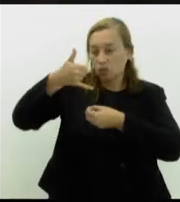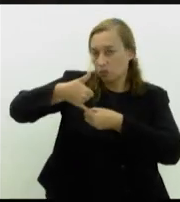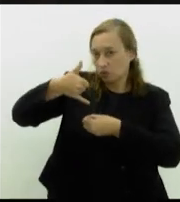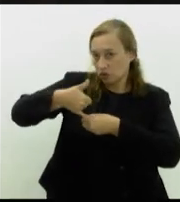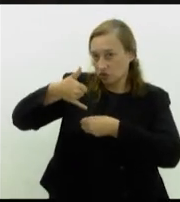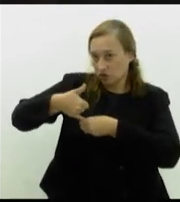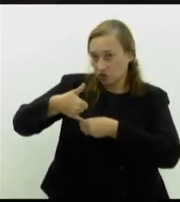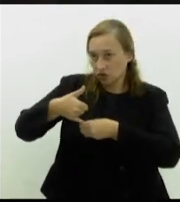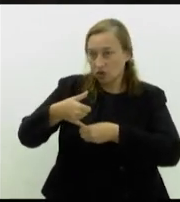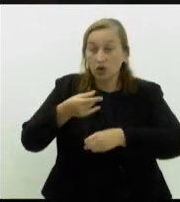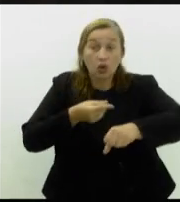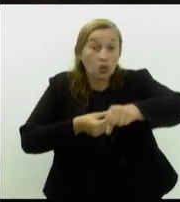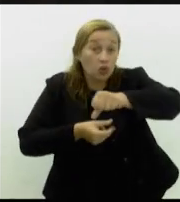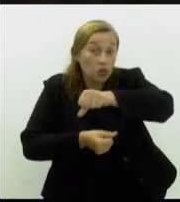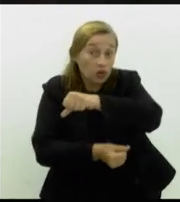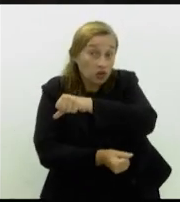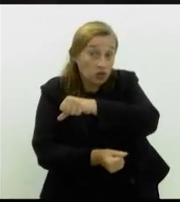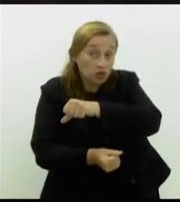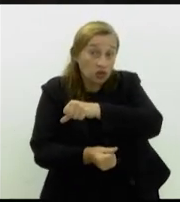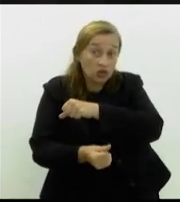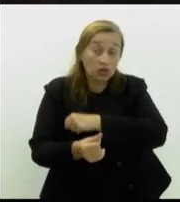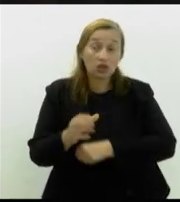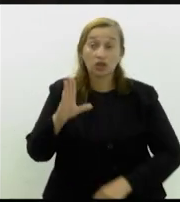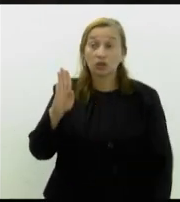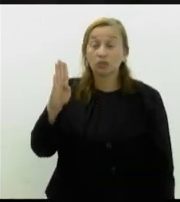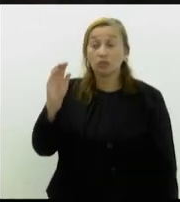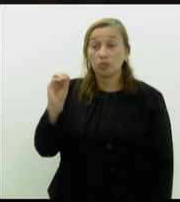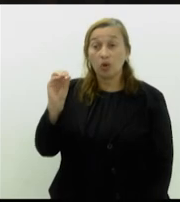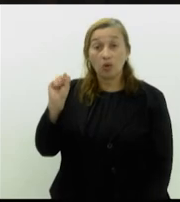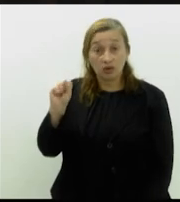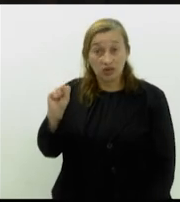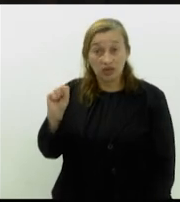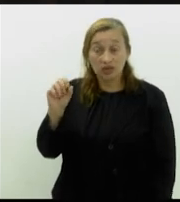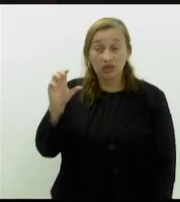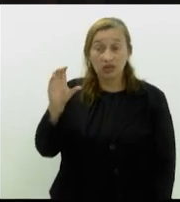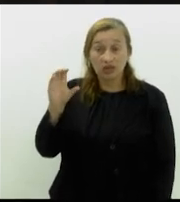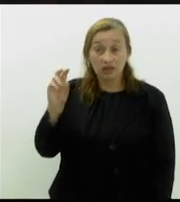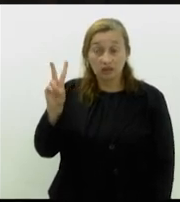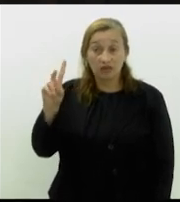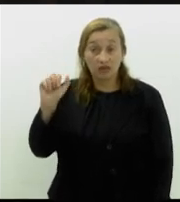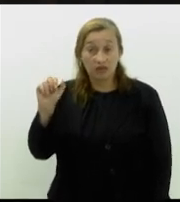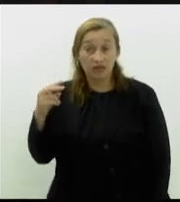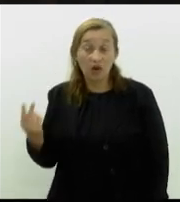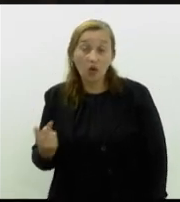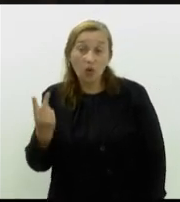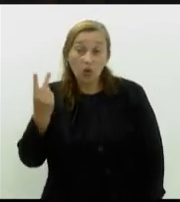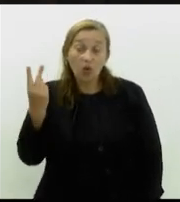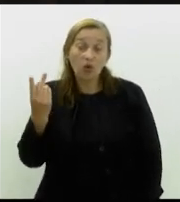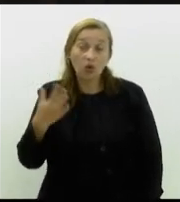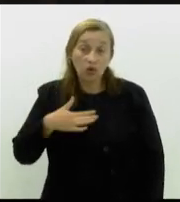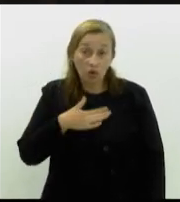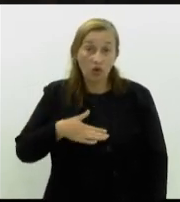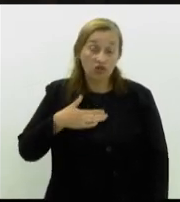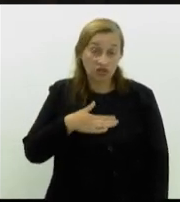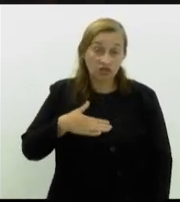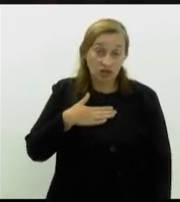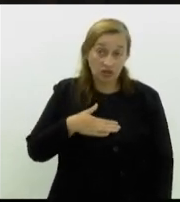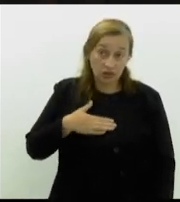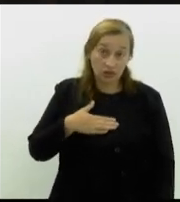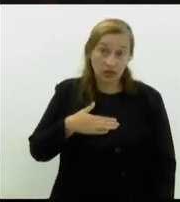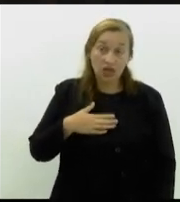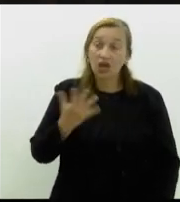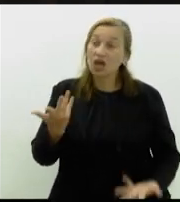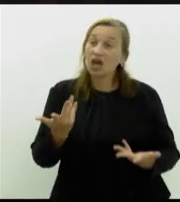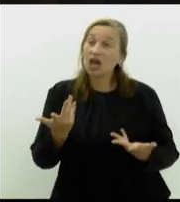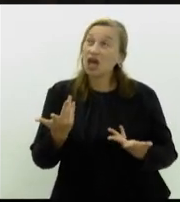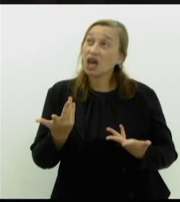os investidores de bolsas de valores gostam, são as blue chips do Estado, isto é,